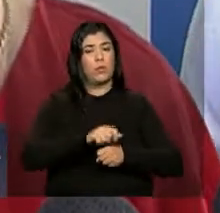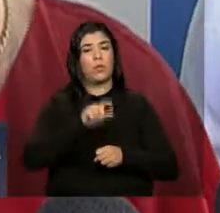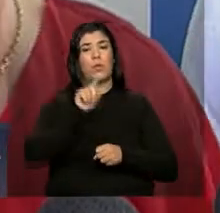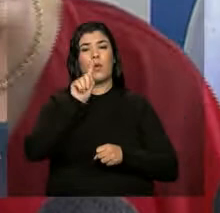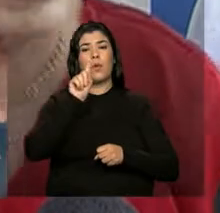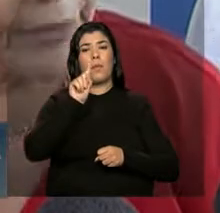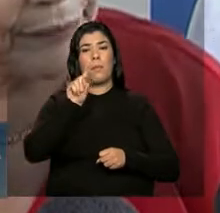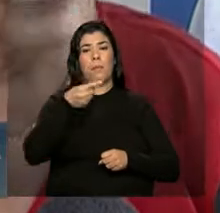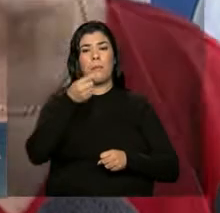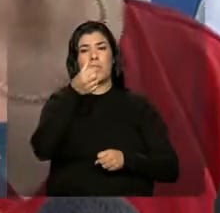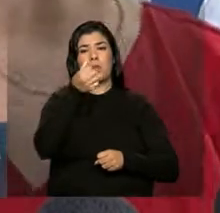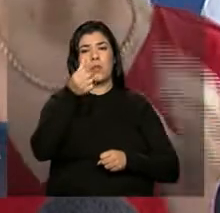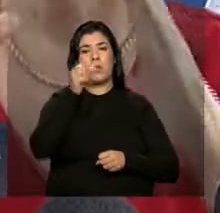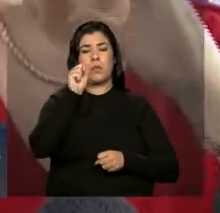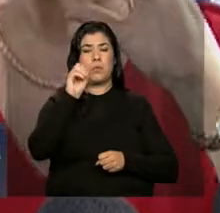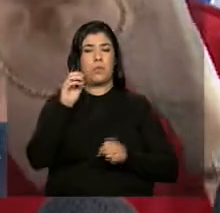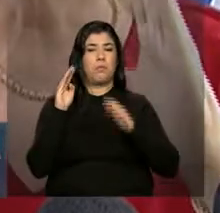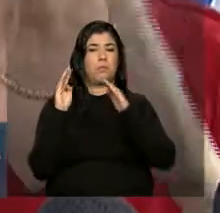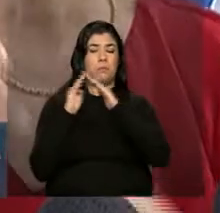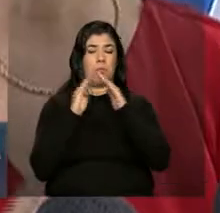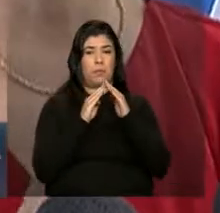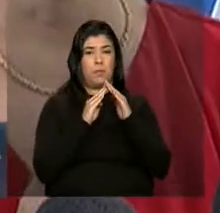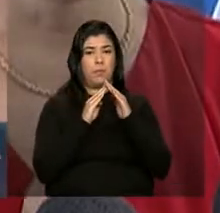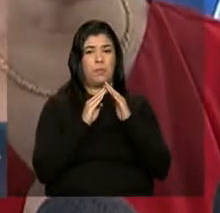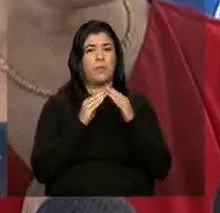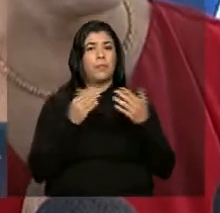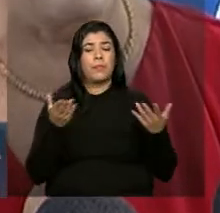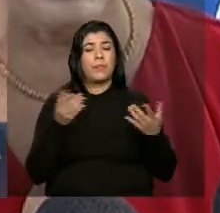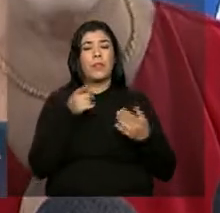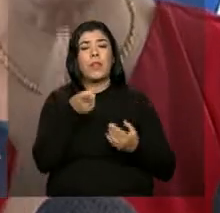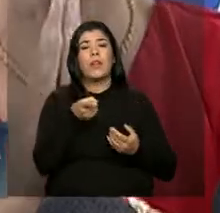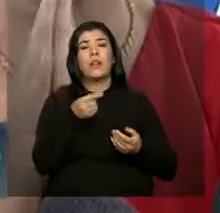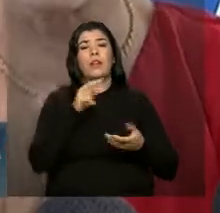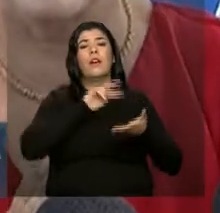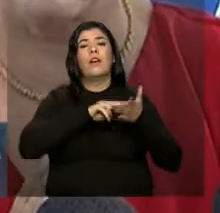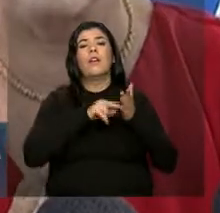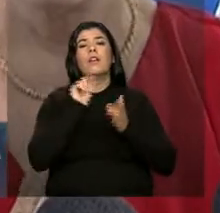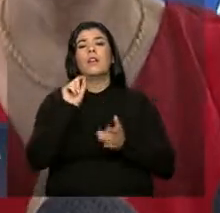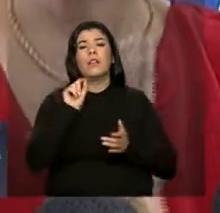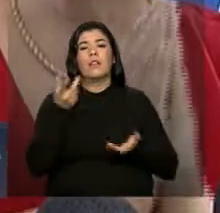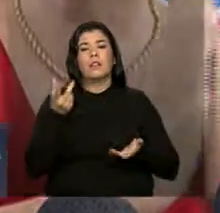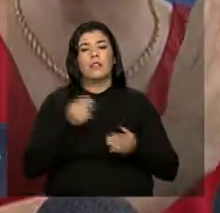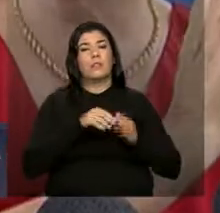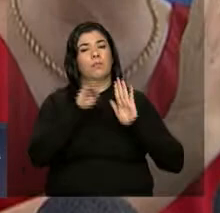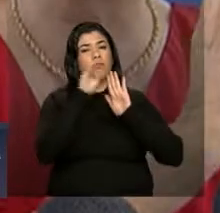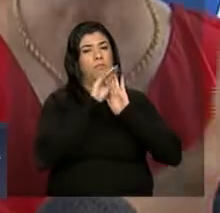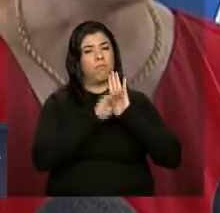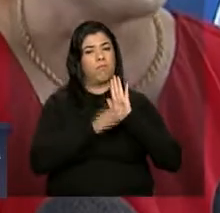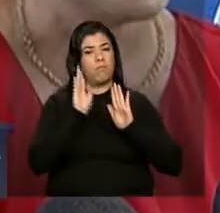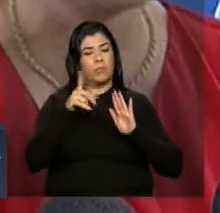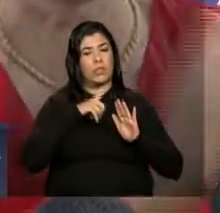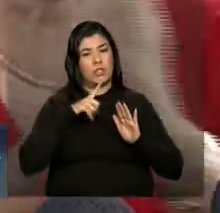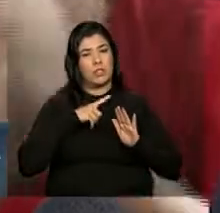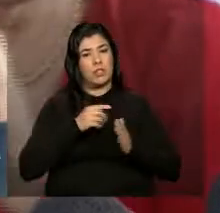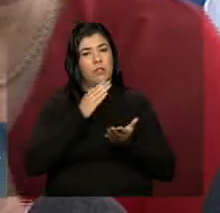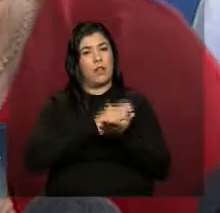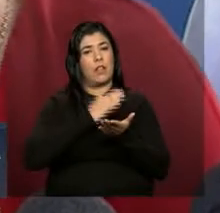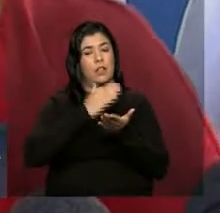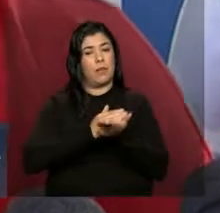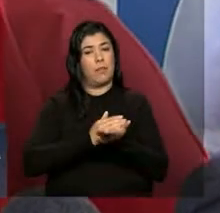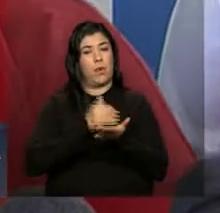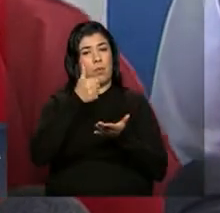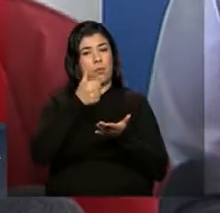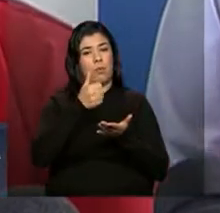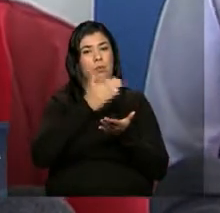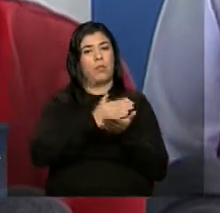1.680, algo assim. O que significa isso? Significa que esse programa já teve a fase 1 e já teve a fase